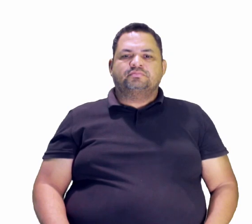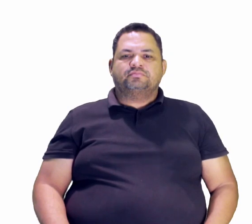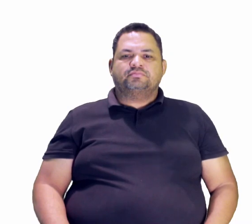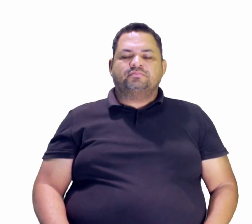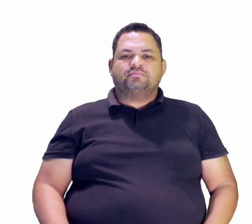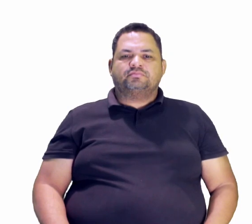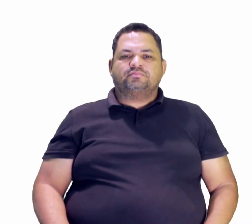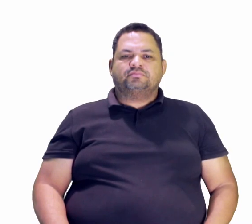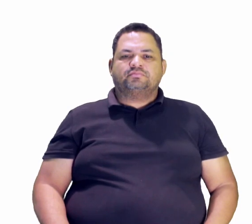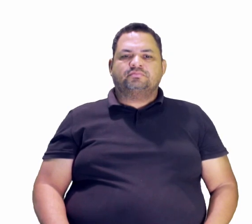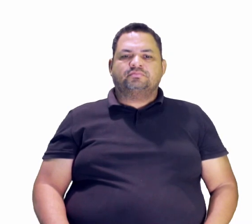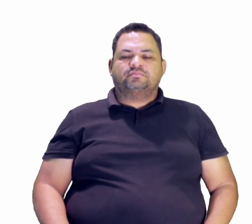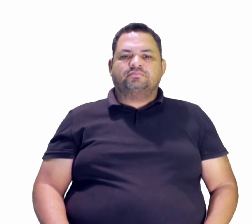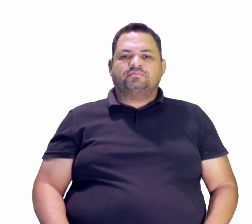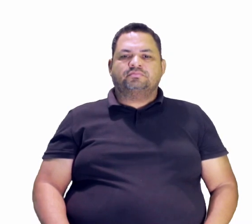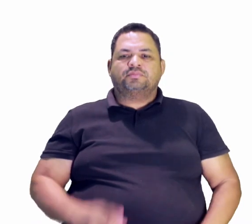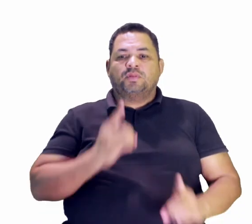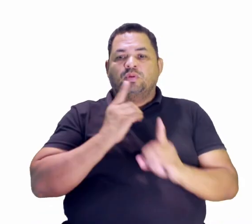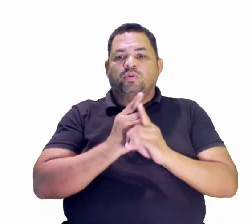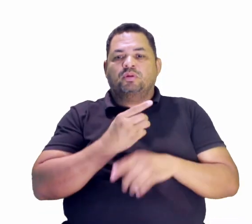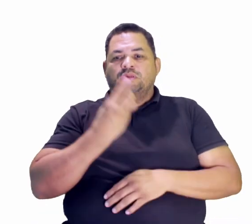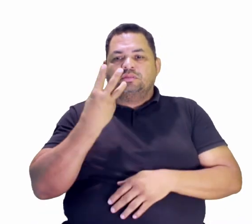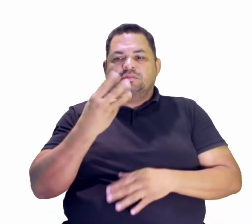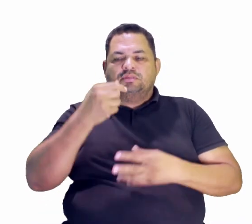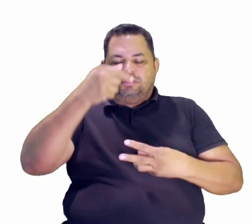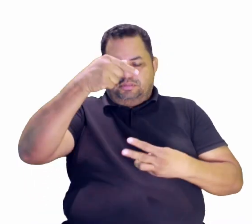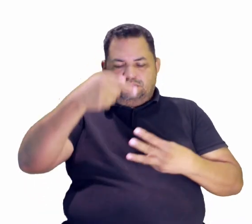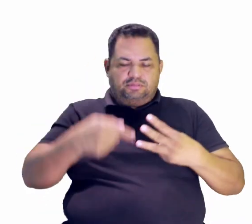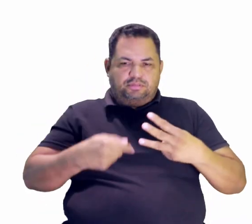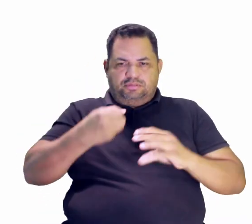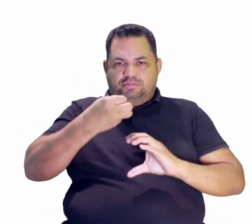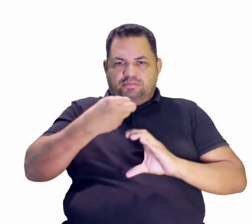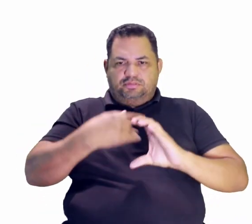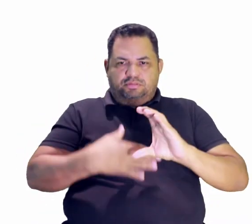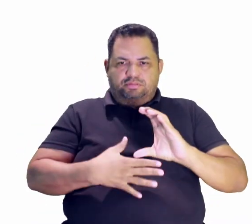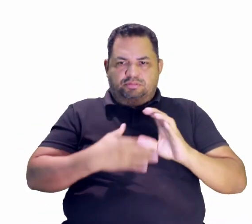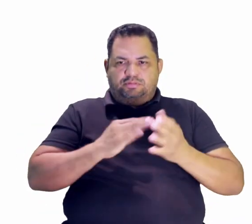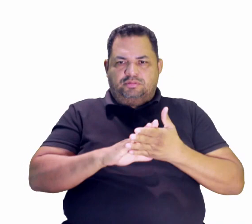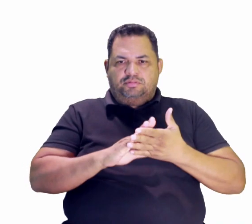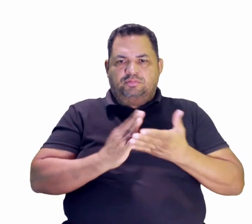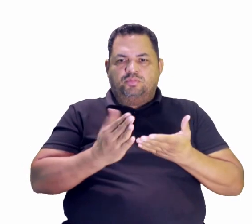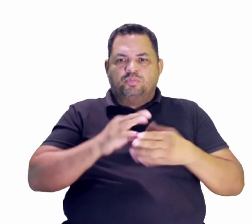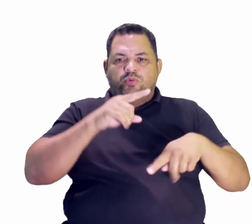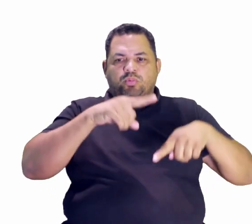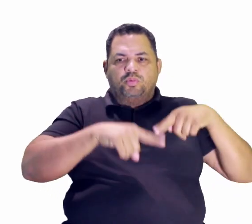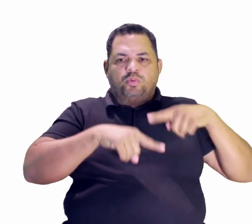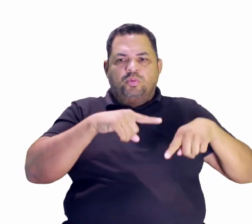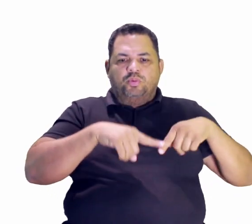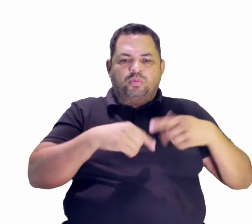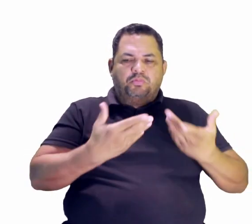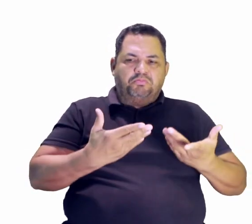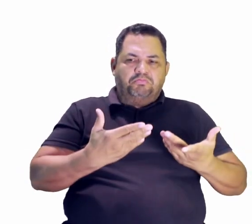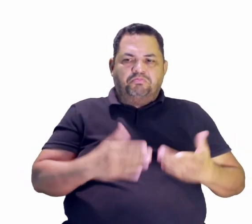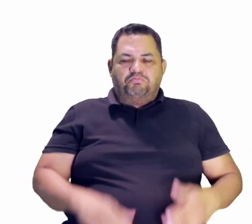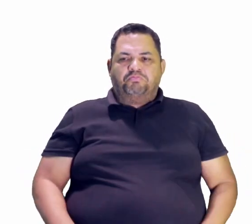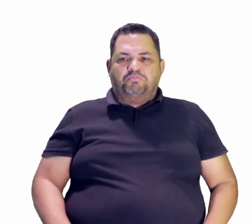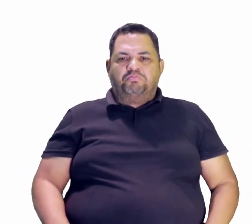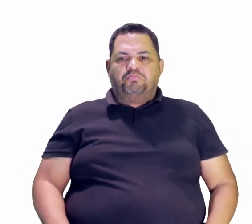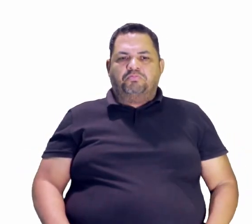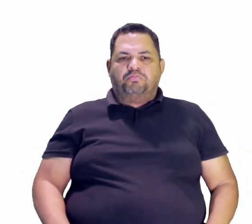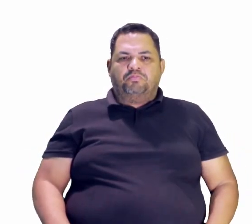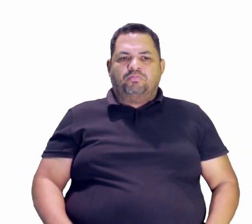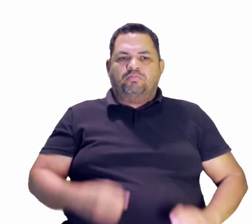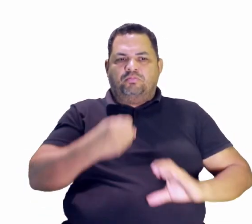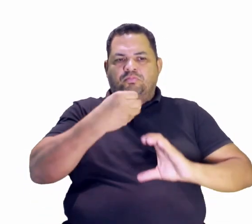Nele, o vetor, vão encontrar 3 características. O vetor sobre o móvel, né, sobre o corpo, e